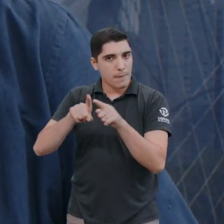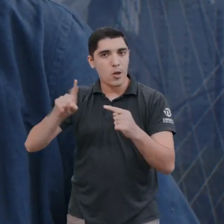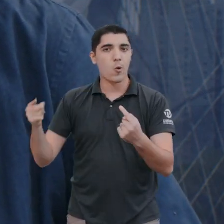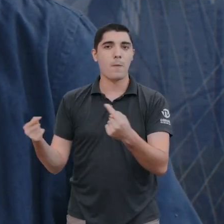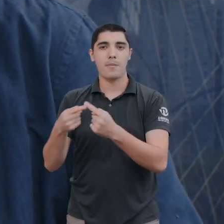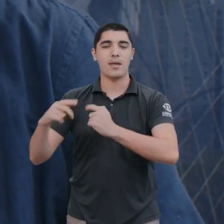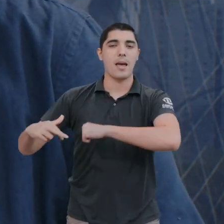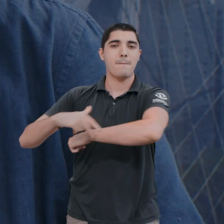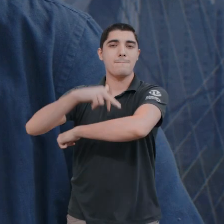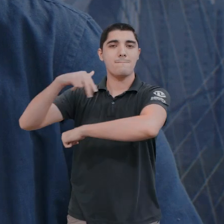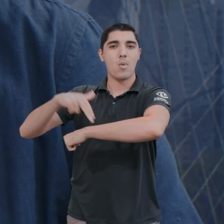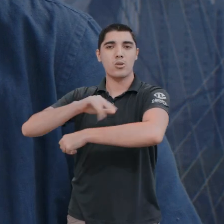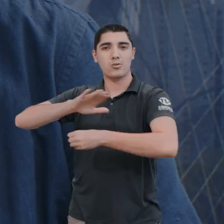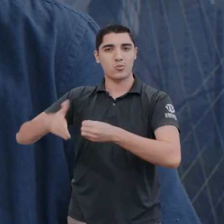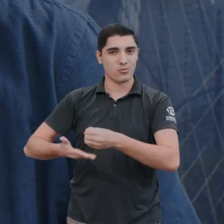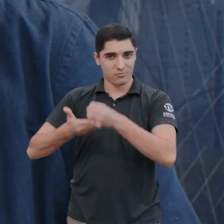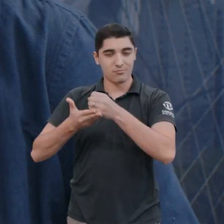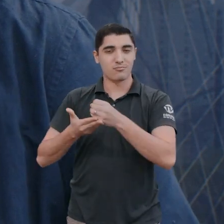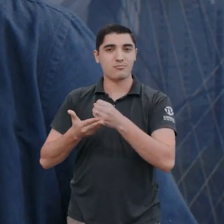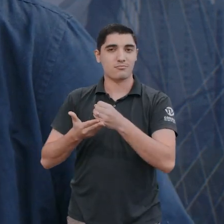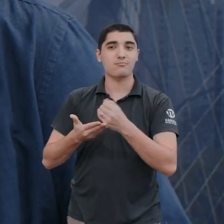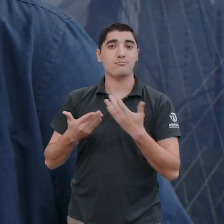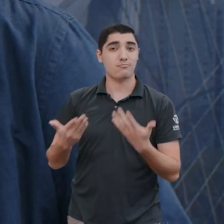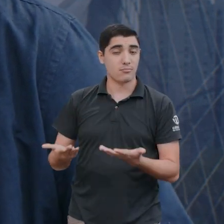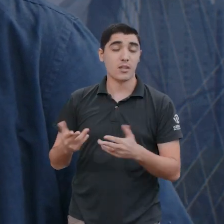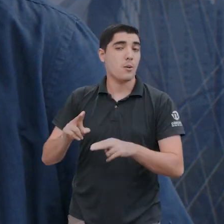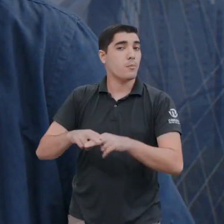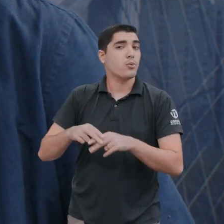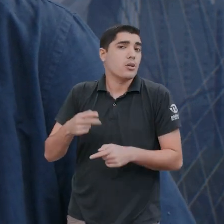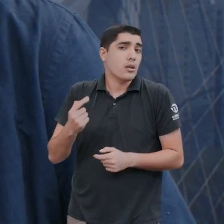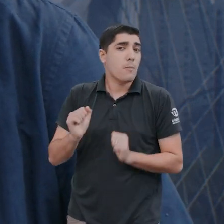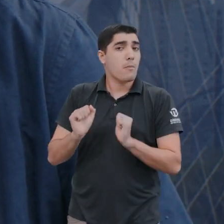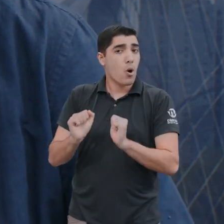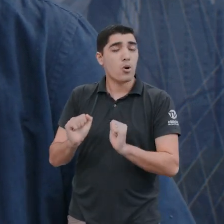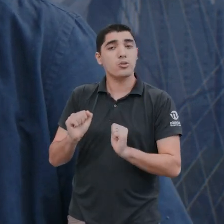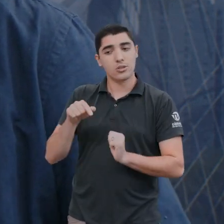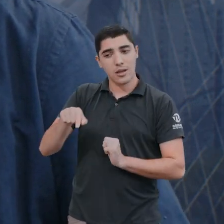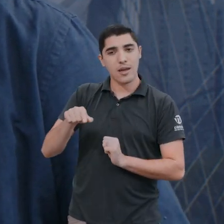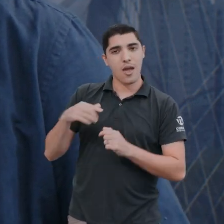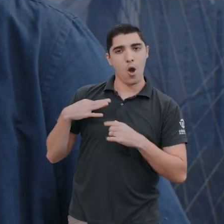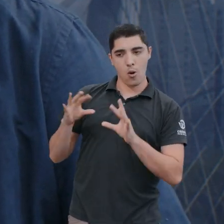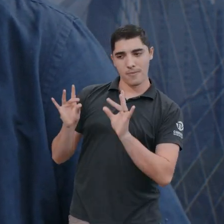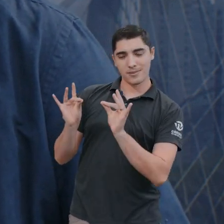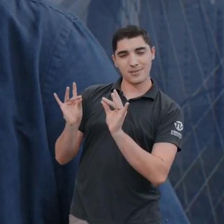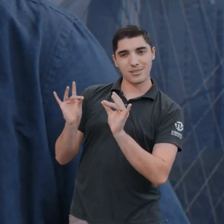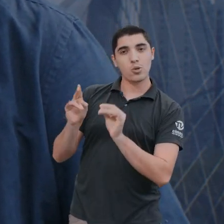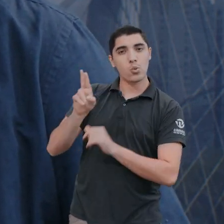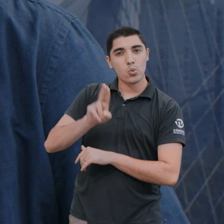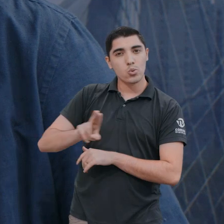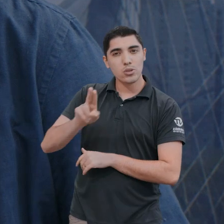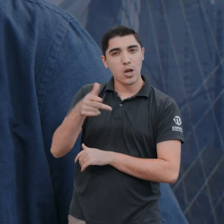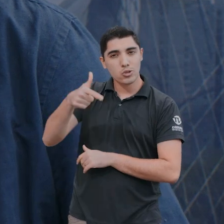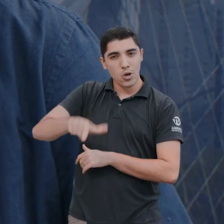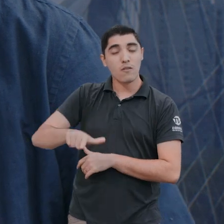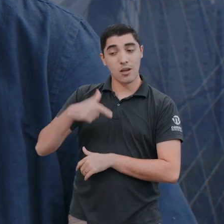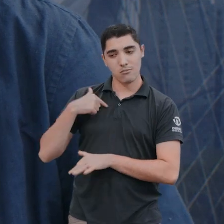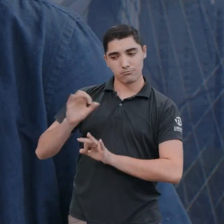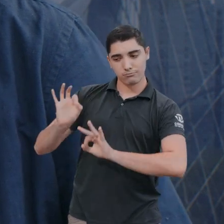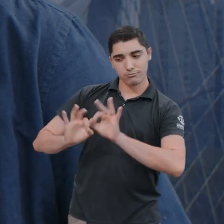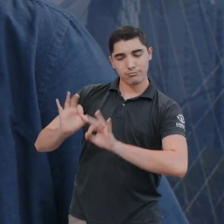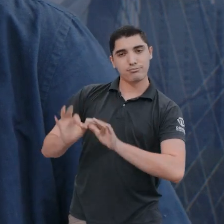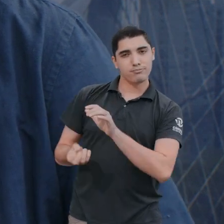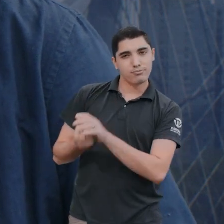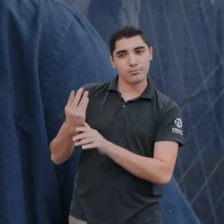relacionado à moda sustentável, como o próprio upcycling, né? Por que não utilizar desses tecidos que você já comprou e que você